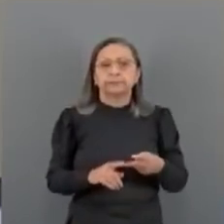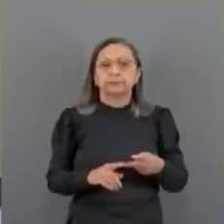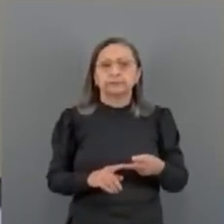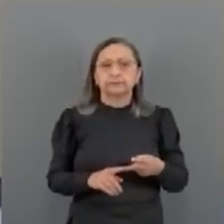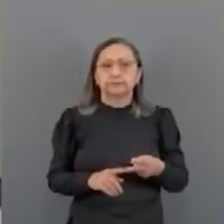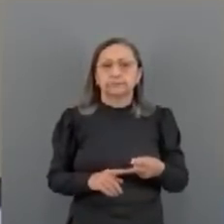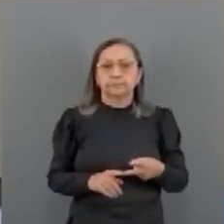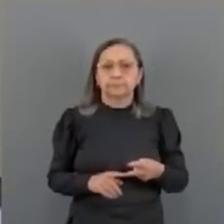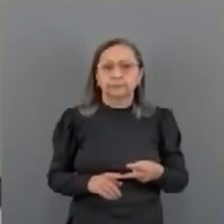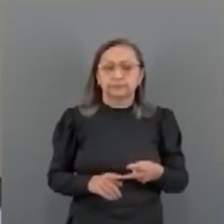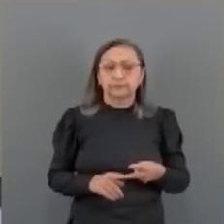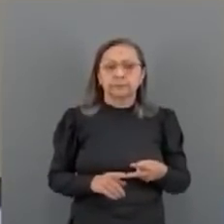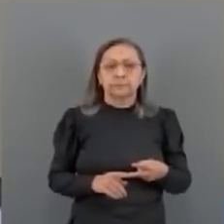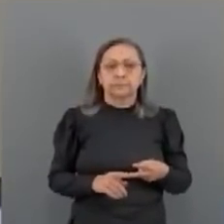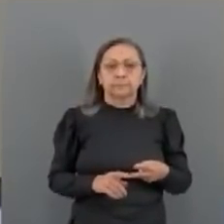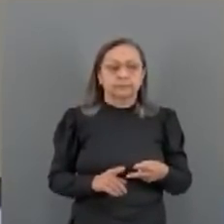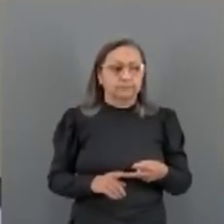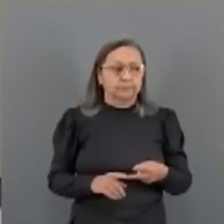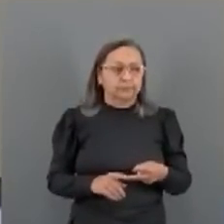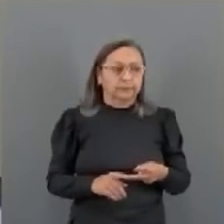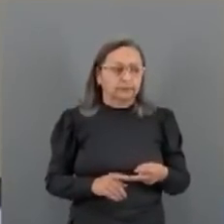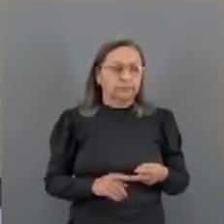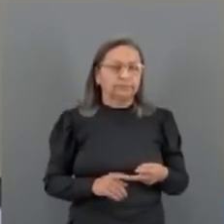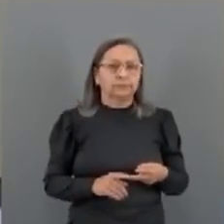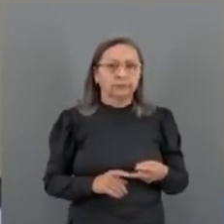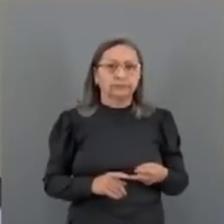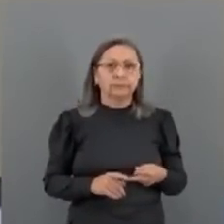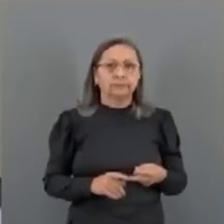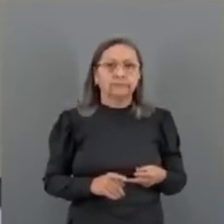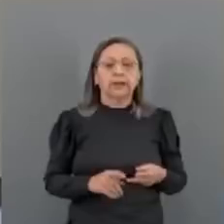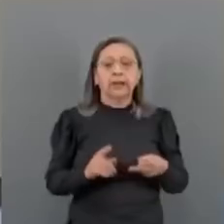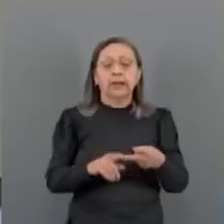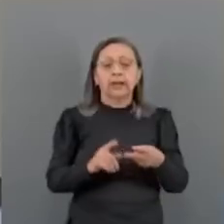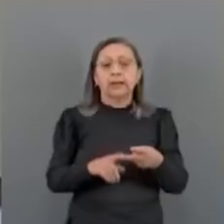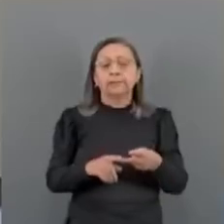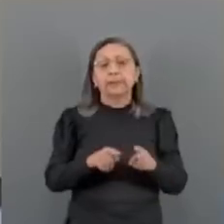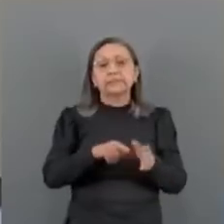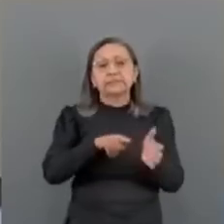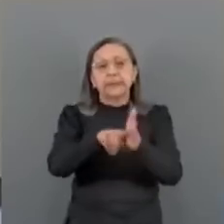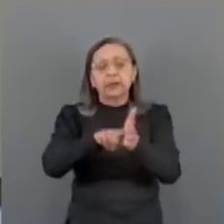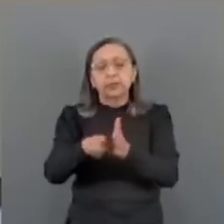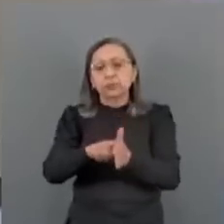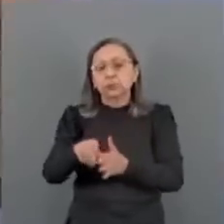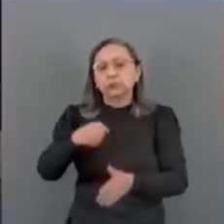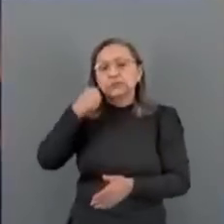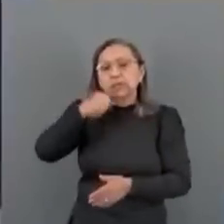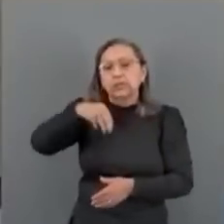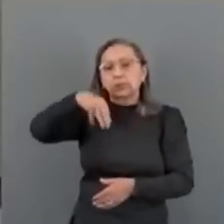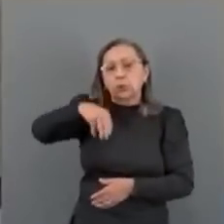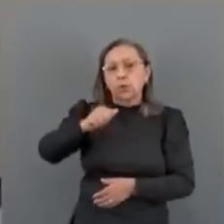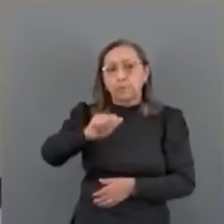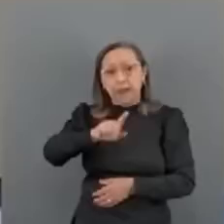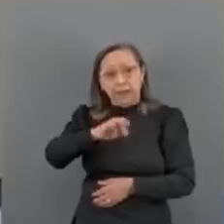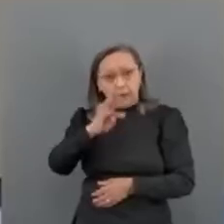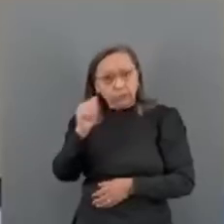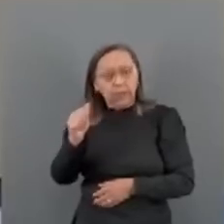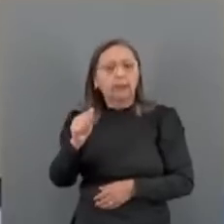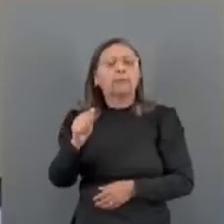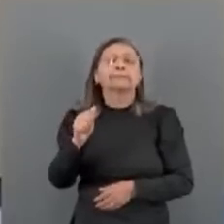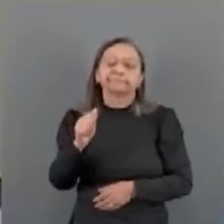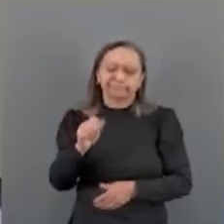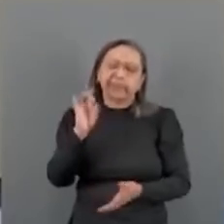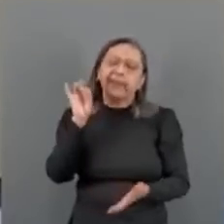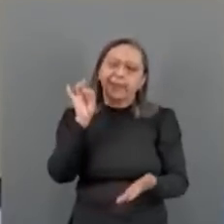cuidar dos próximos casos. Não, no mundo todo precedentes são feitos para cuidar do passado e contingencialmente